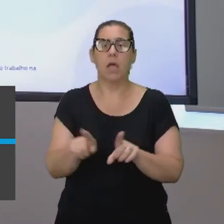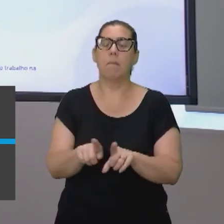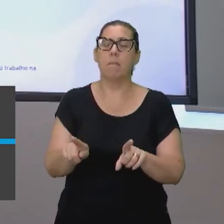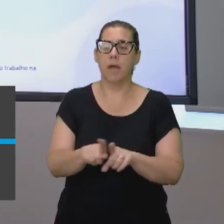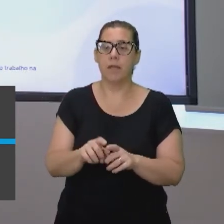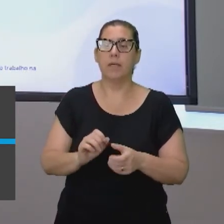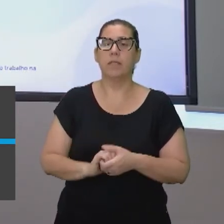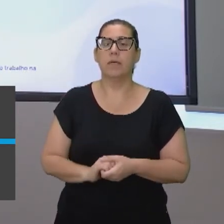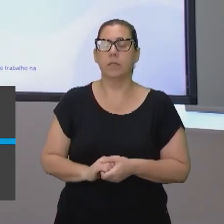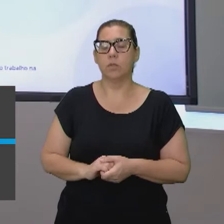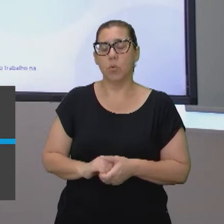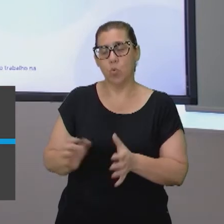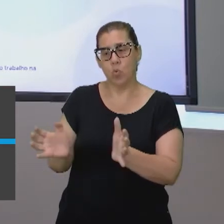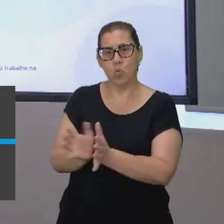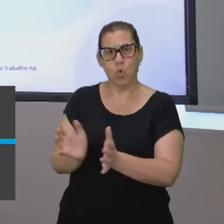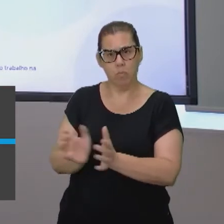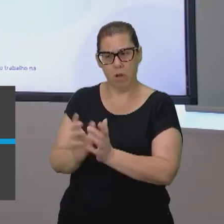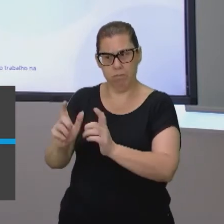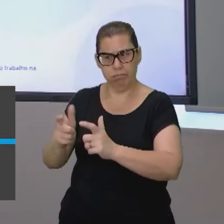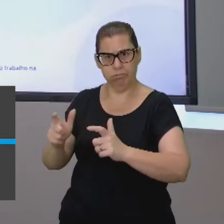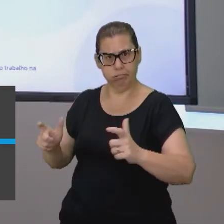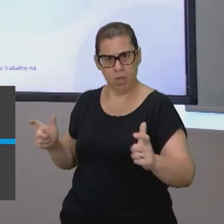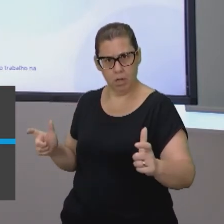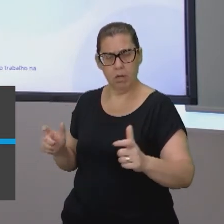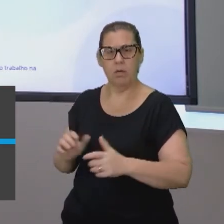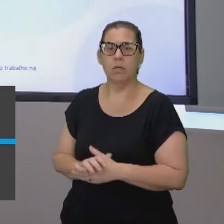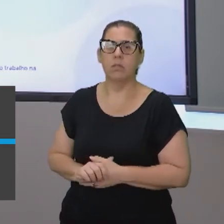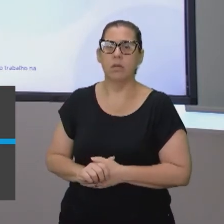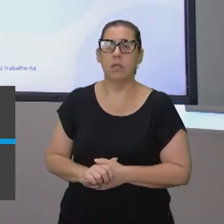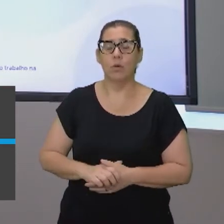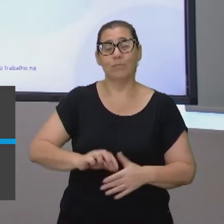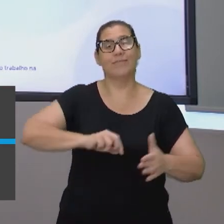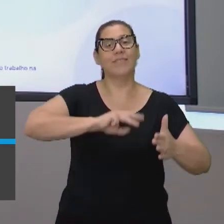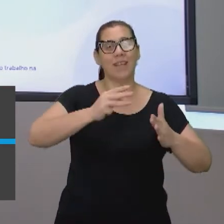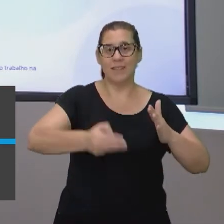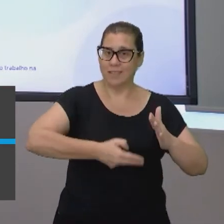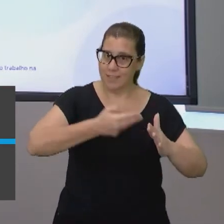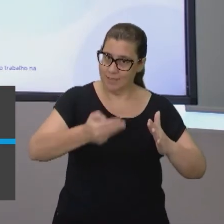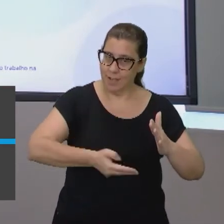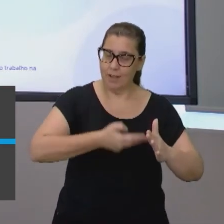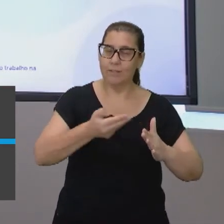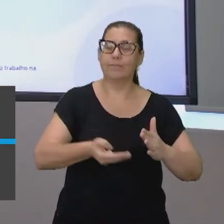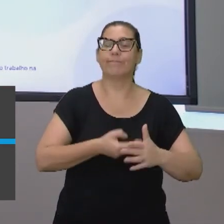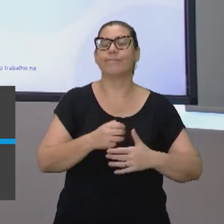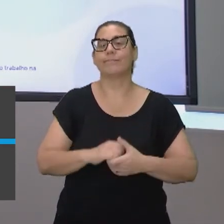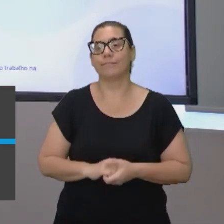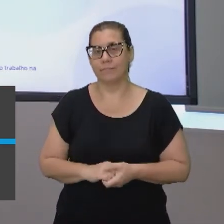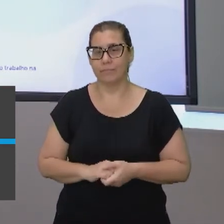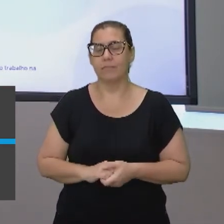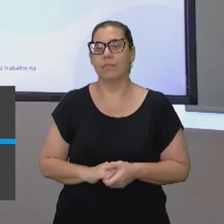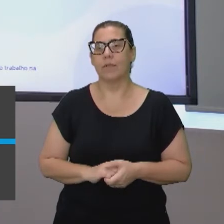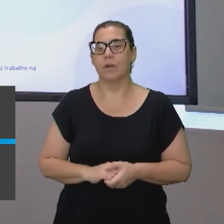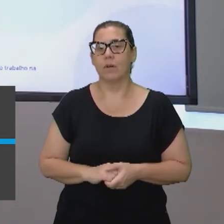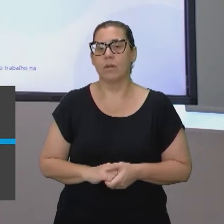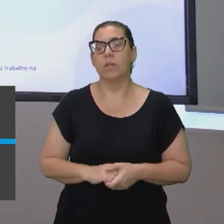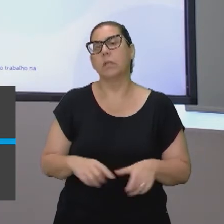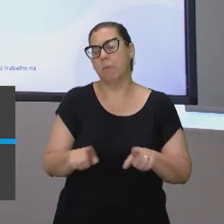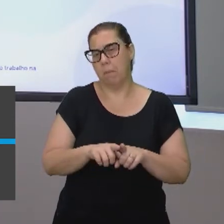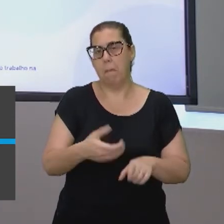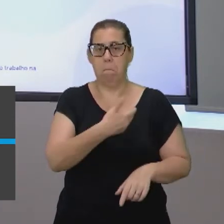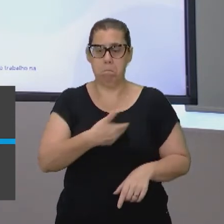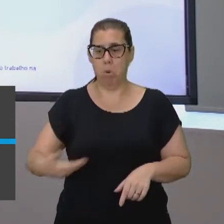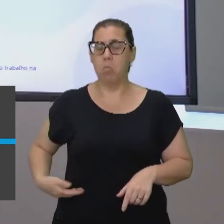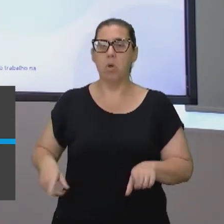e esse setor se expandiu nos últimos tempos, o setor terciário, que é o setor de serviços. Tanto os serviços públicos